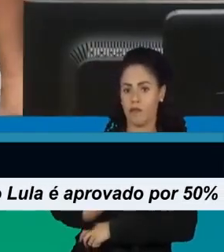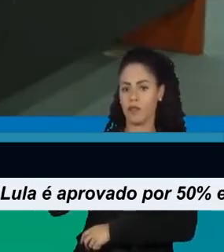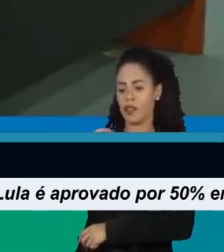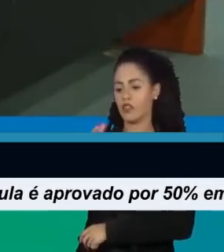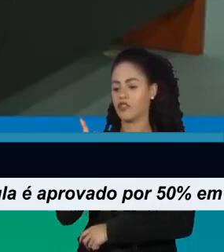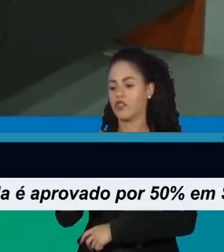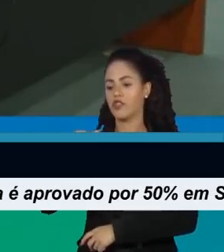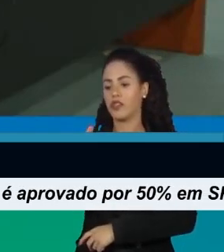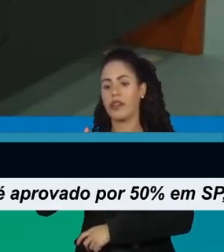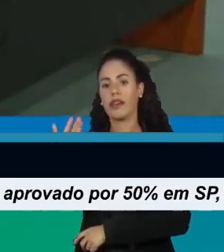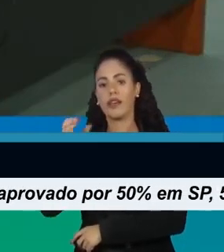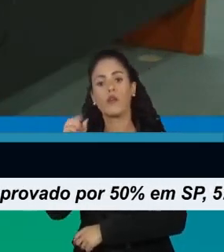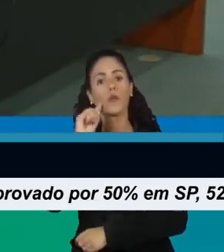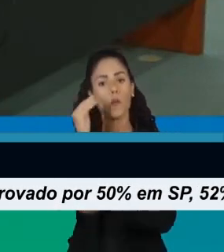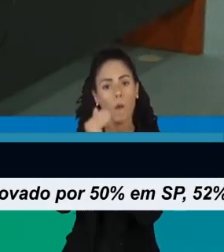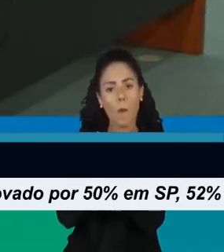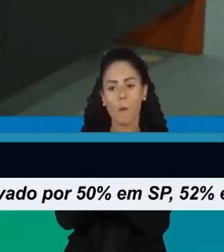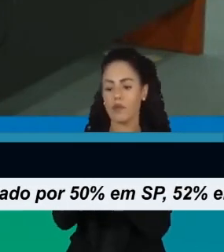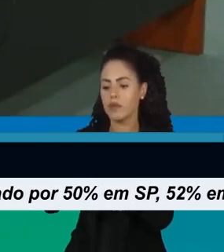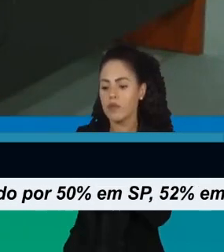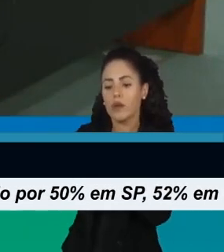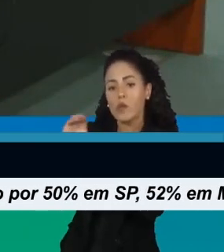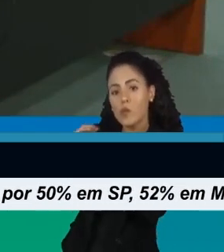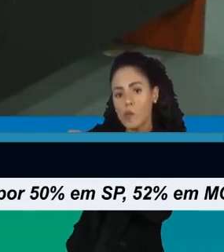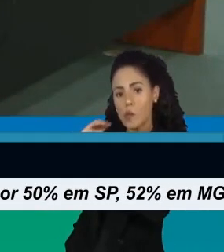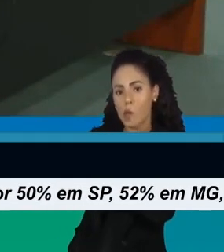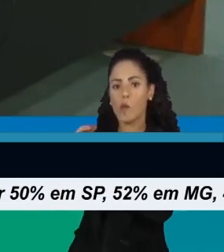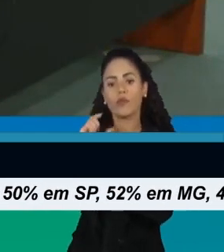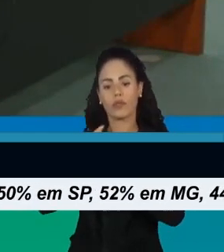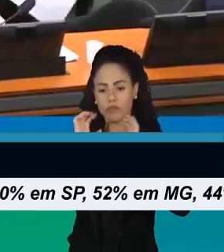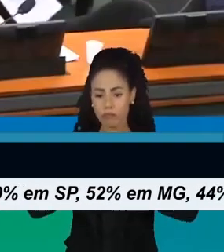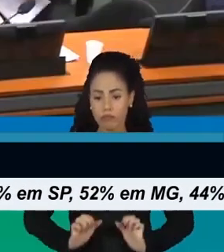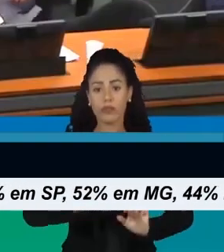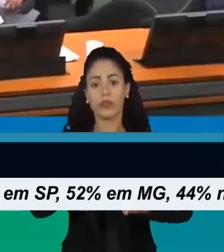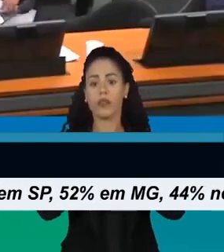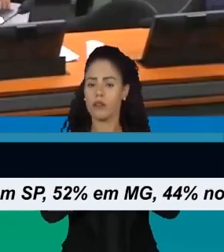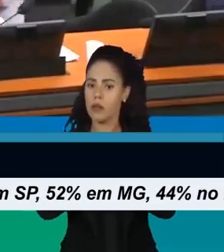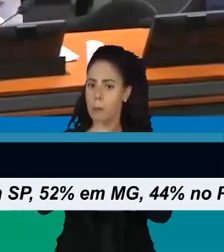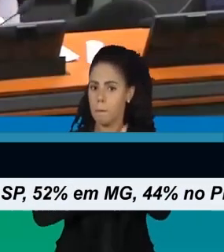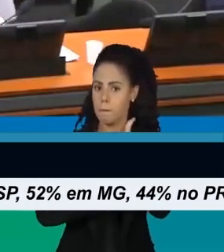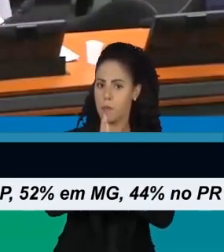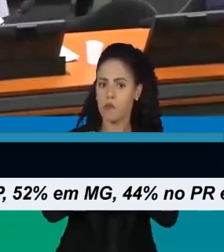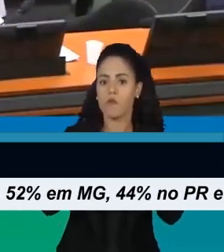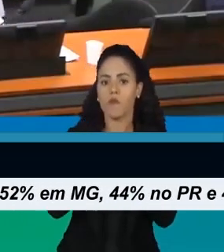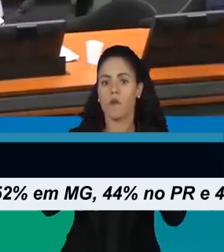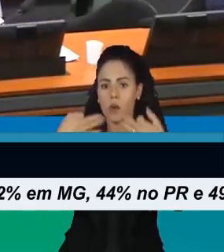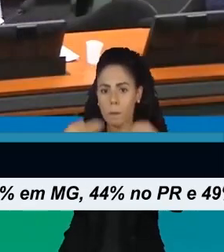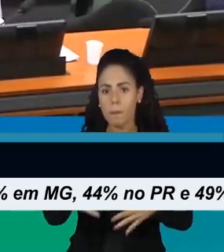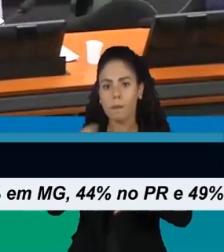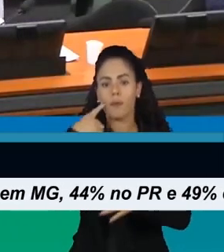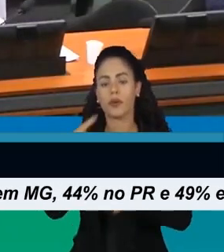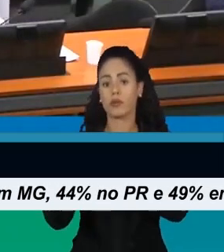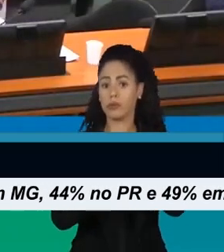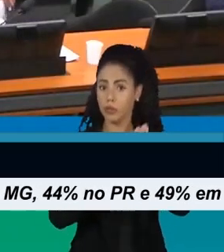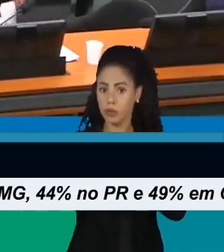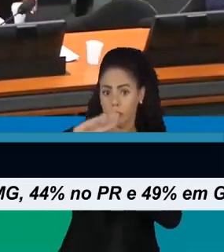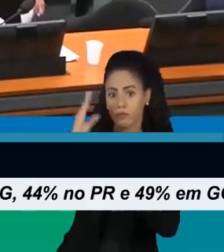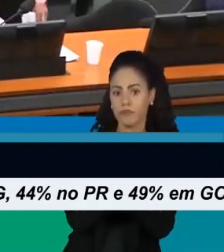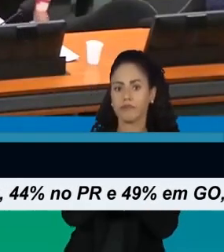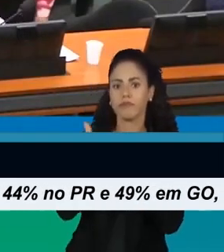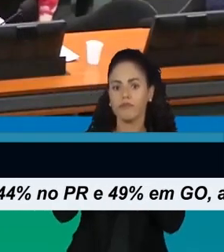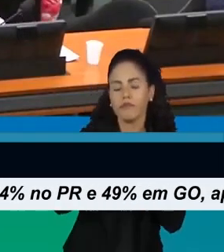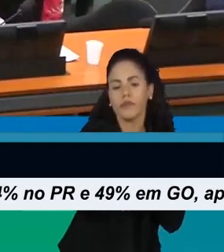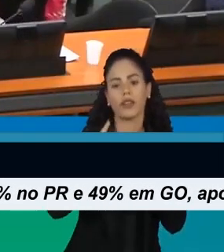Brazão começou no Conselho de Ética da Câmara. O colegiado aprovou no fim da manhã a abertura de um processo